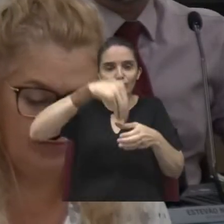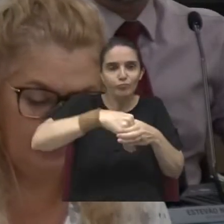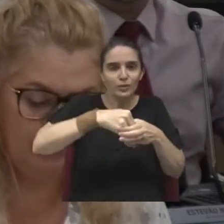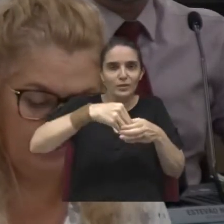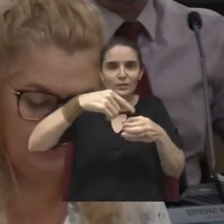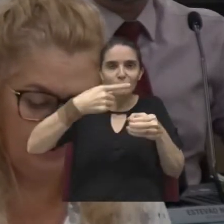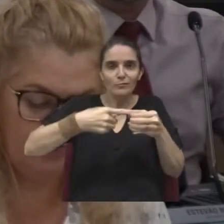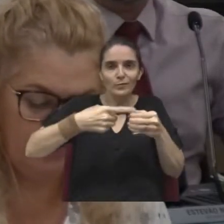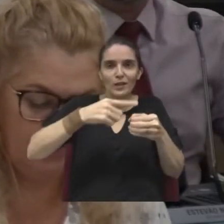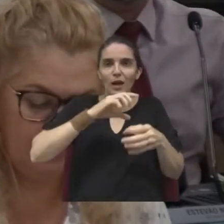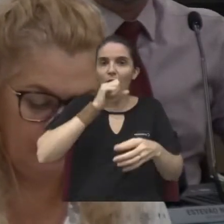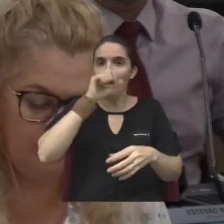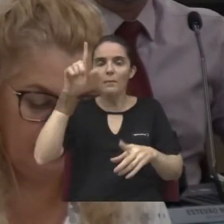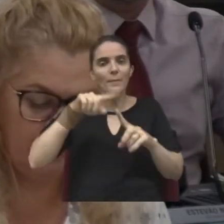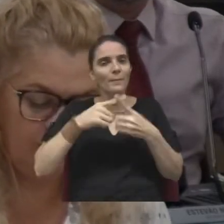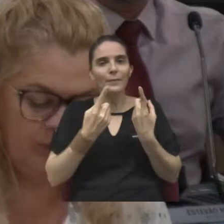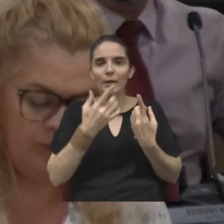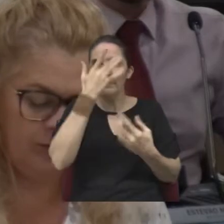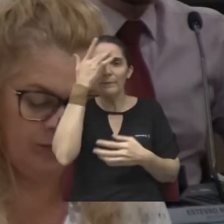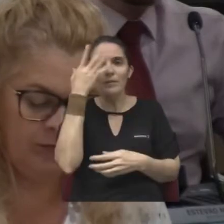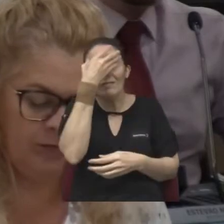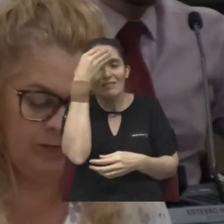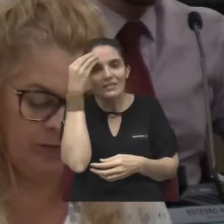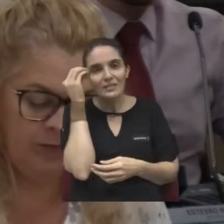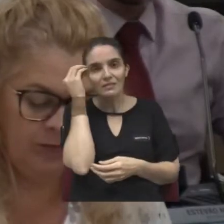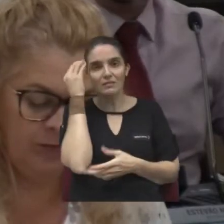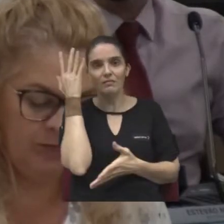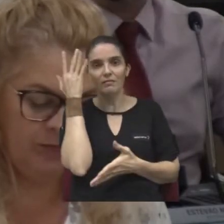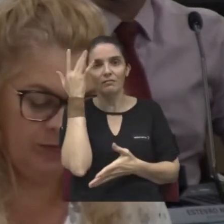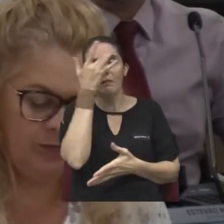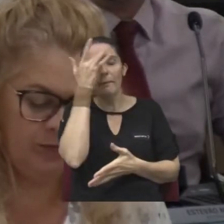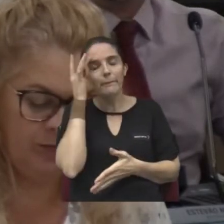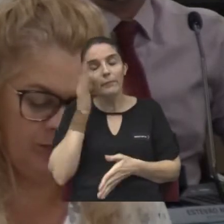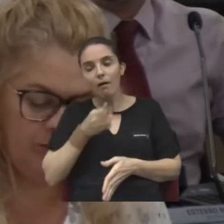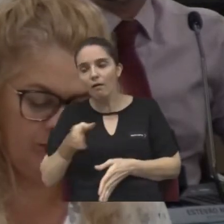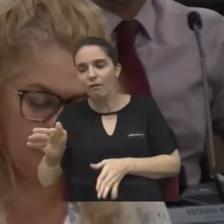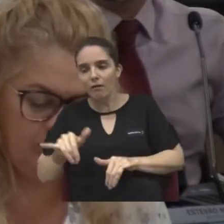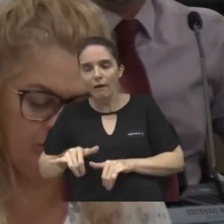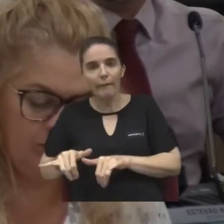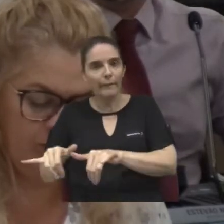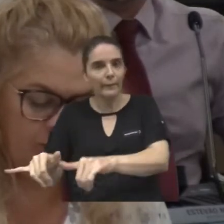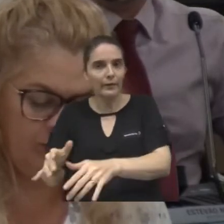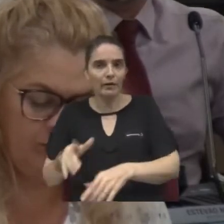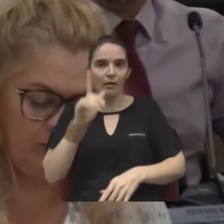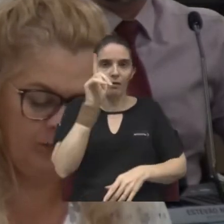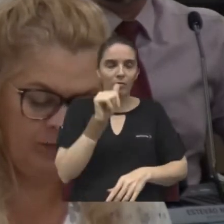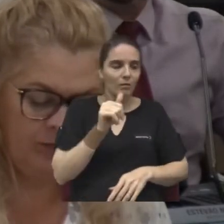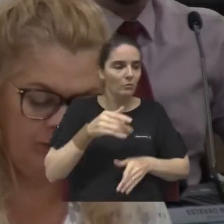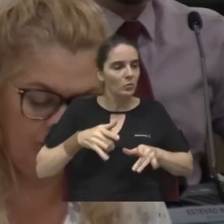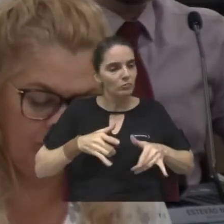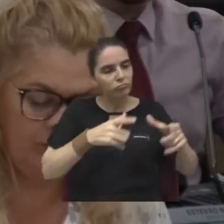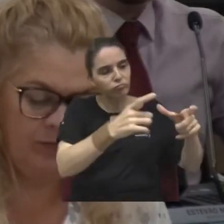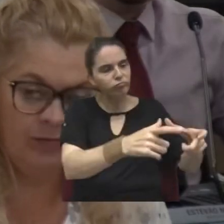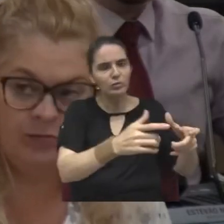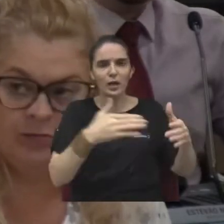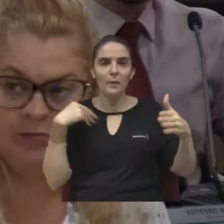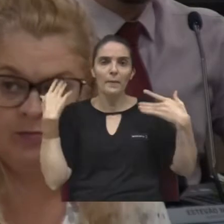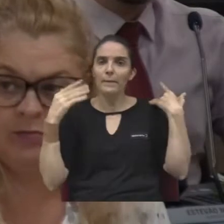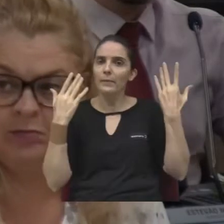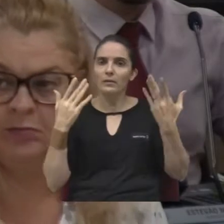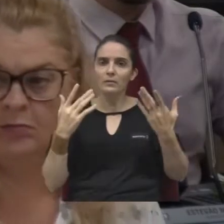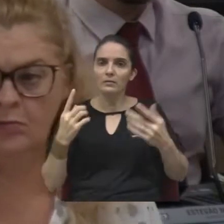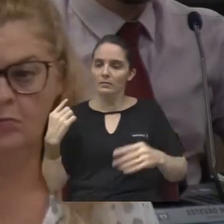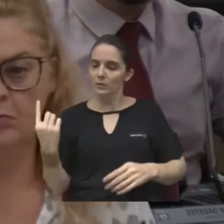de acender. Ela vem do supermercado, ela vem da hípica, ela vem do anel viário, e ela entra ali,